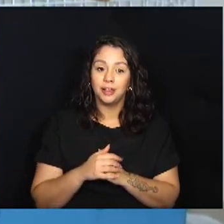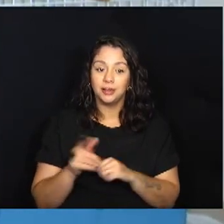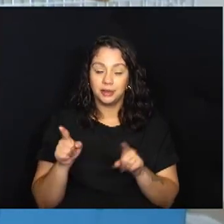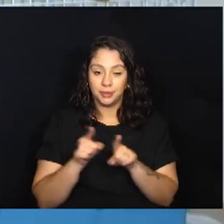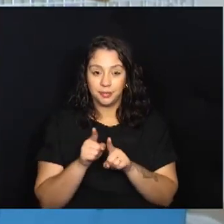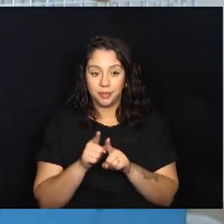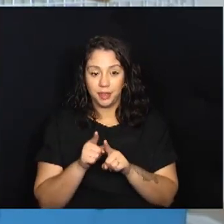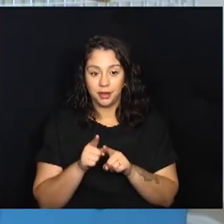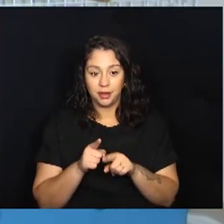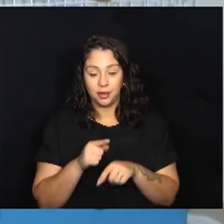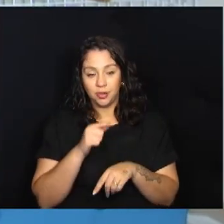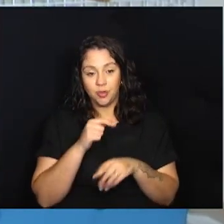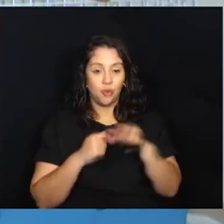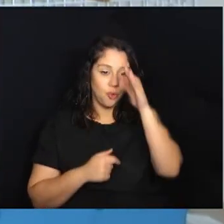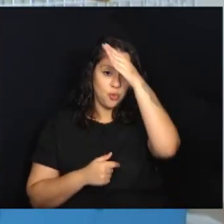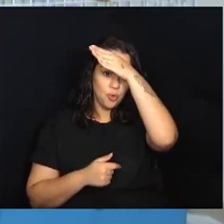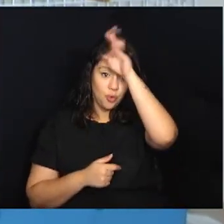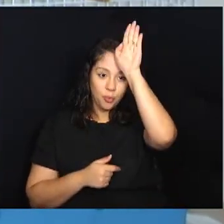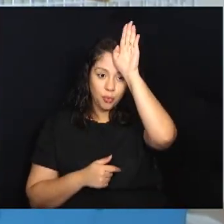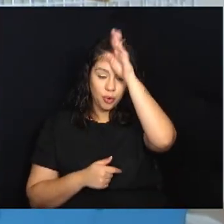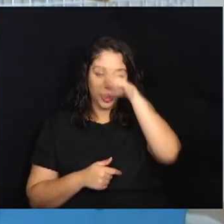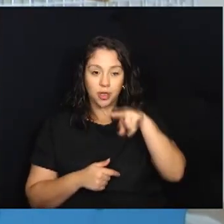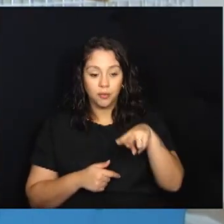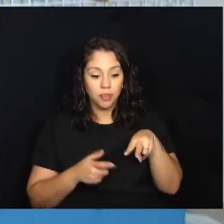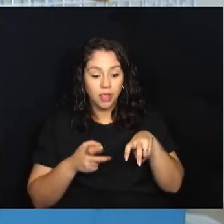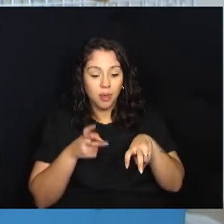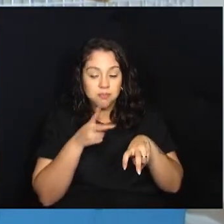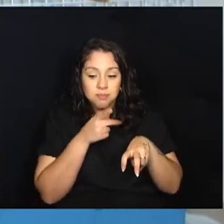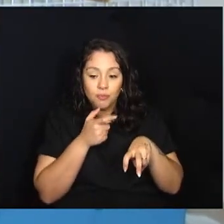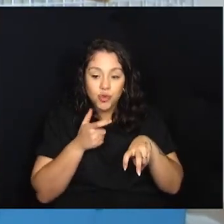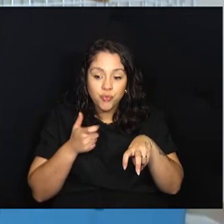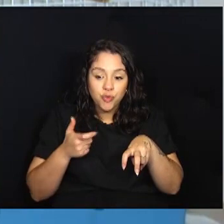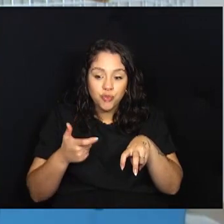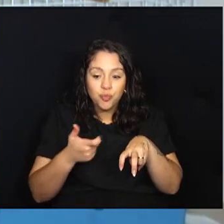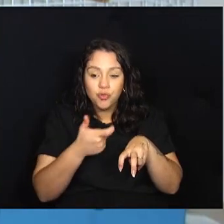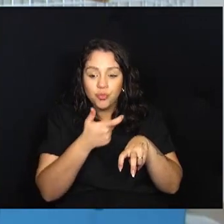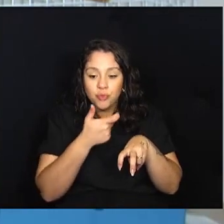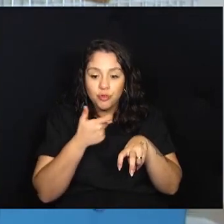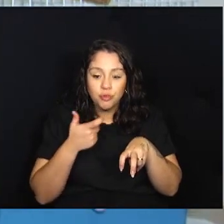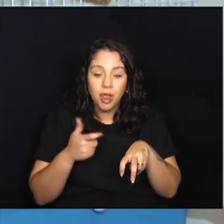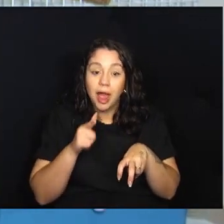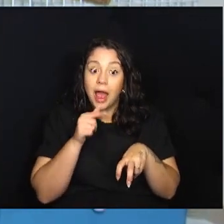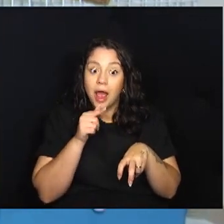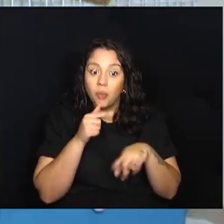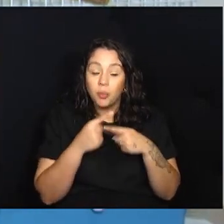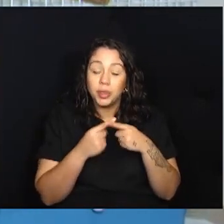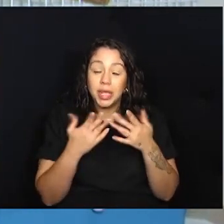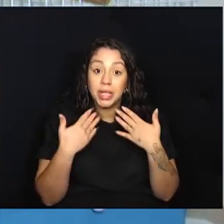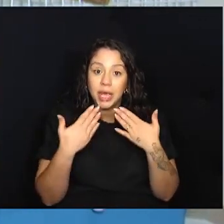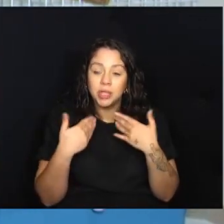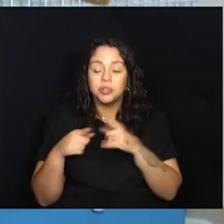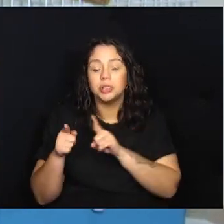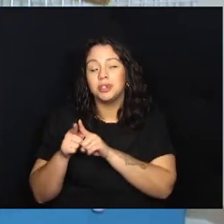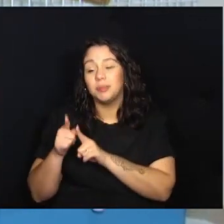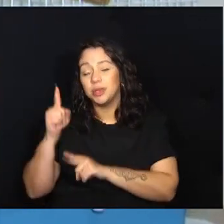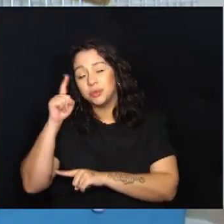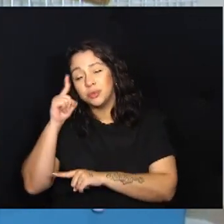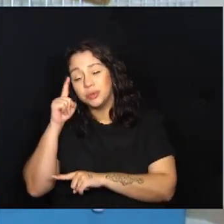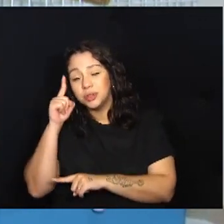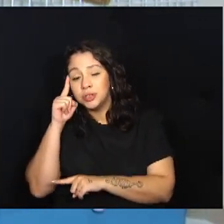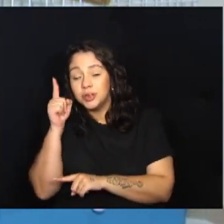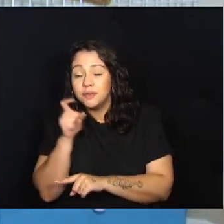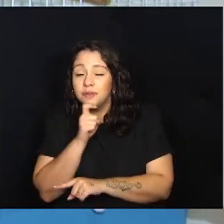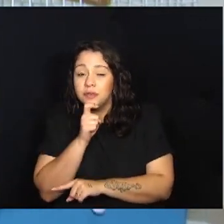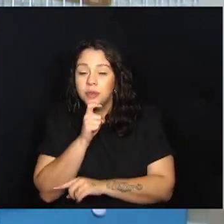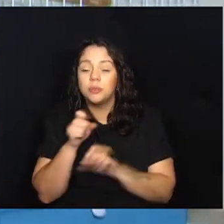borrifar com borrifador em dias muito quentes e sempre tomar cuidado também nos dias mais frios, né? Então cobrir